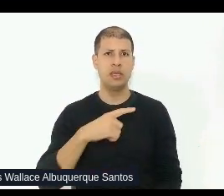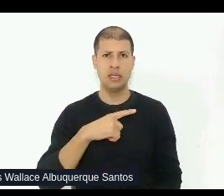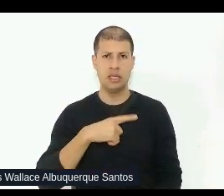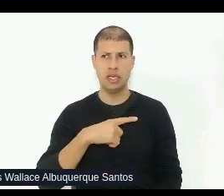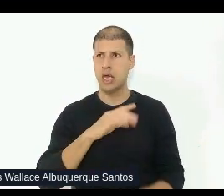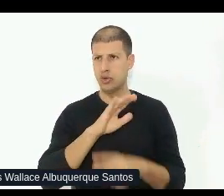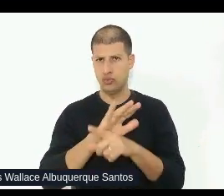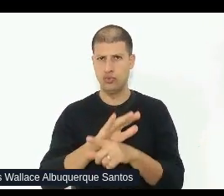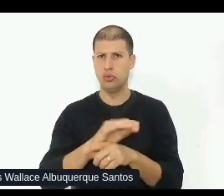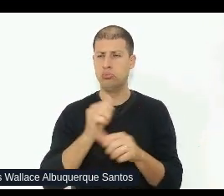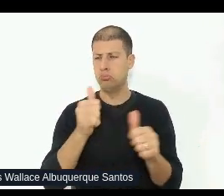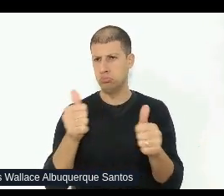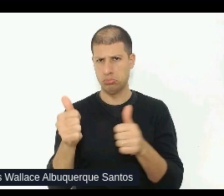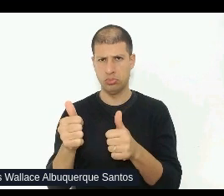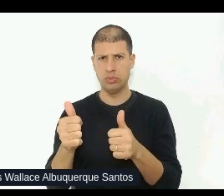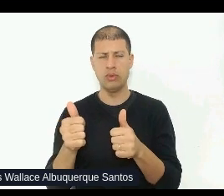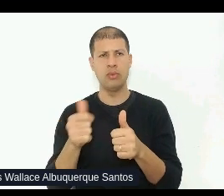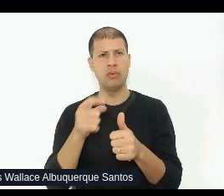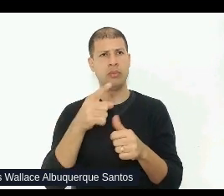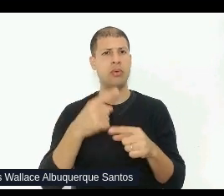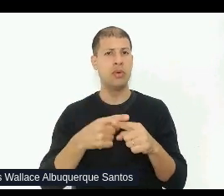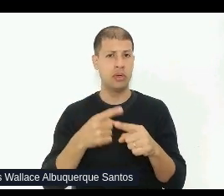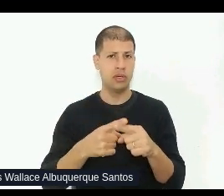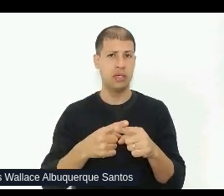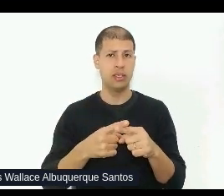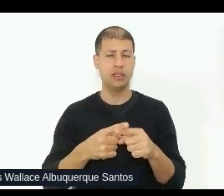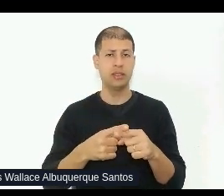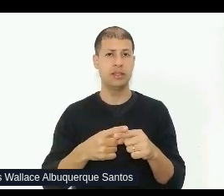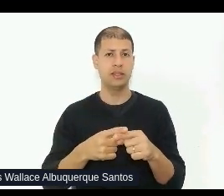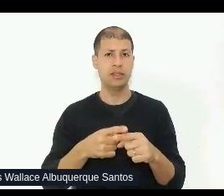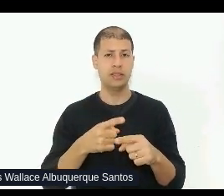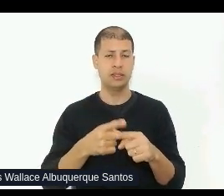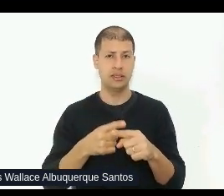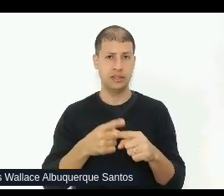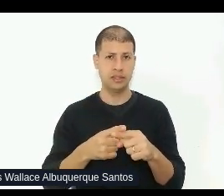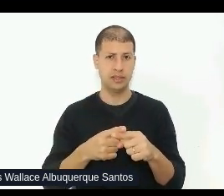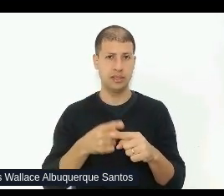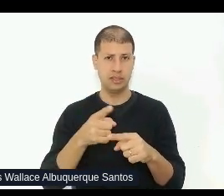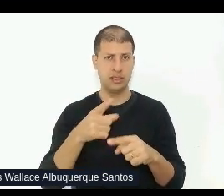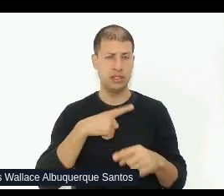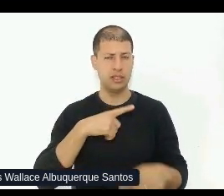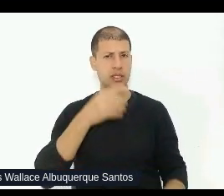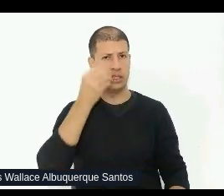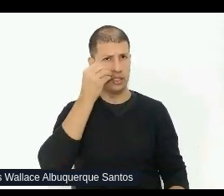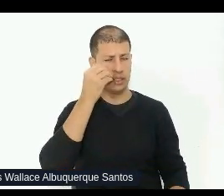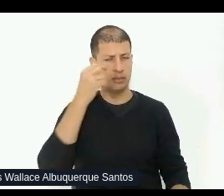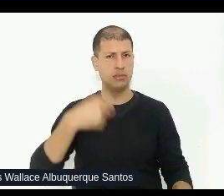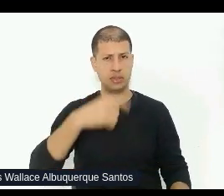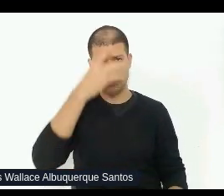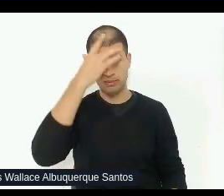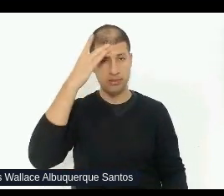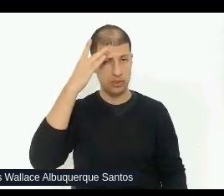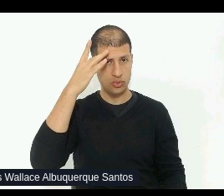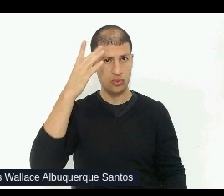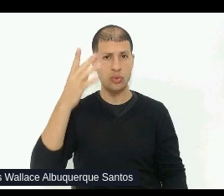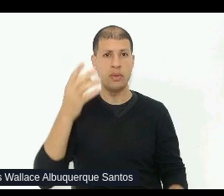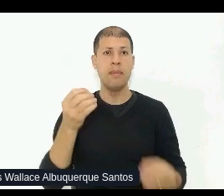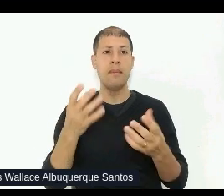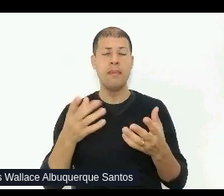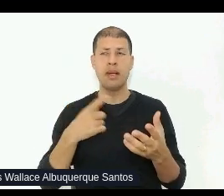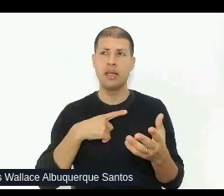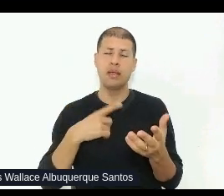ainda, porque quando você está fazendo um teste desse, você precisa de mais pessoas, até para não fazer